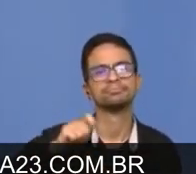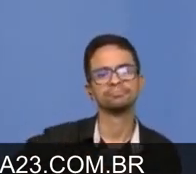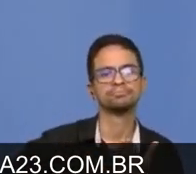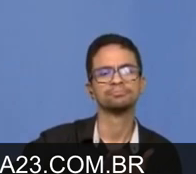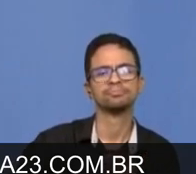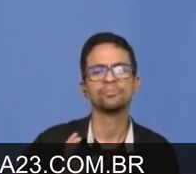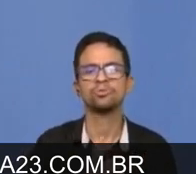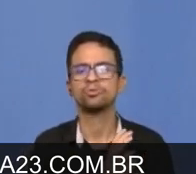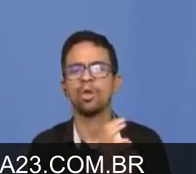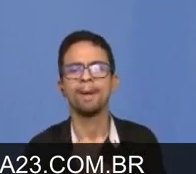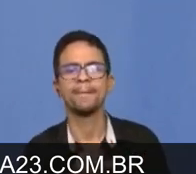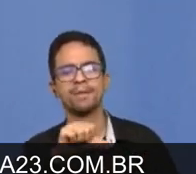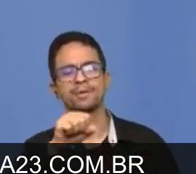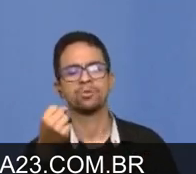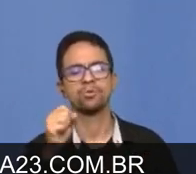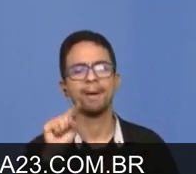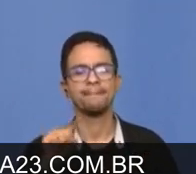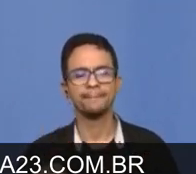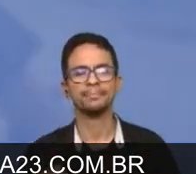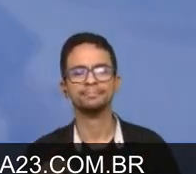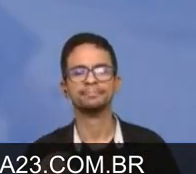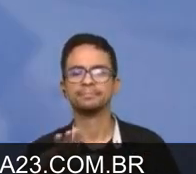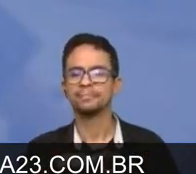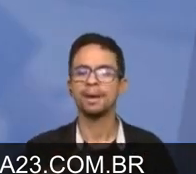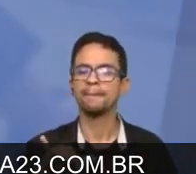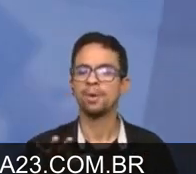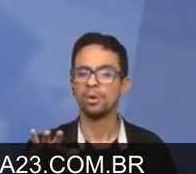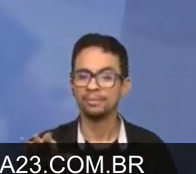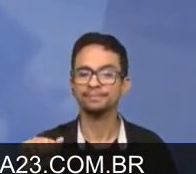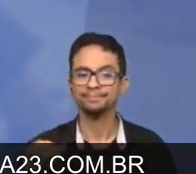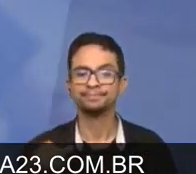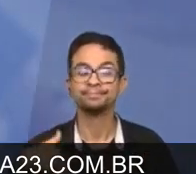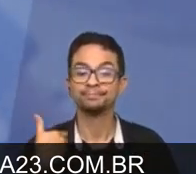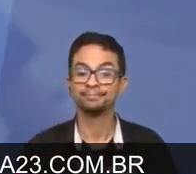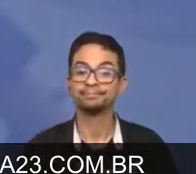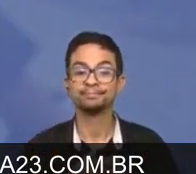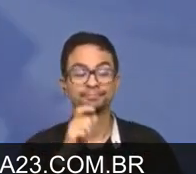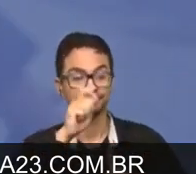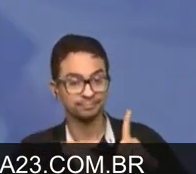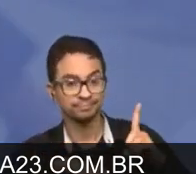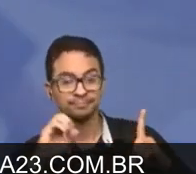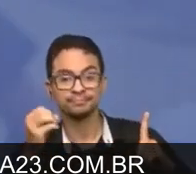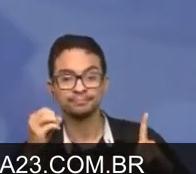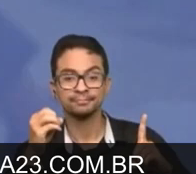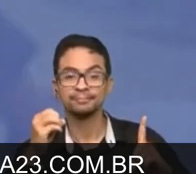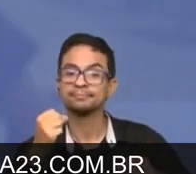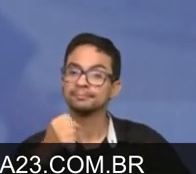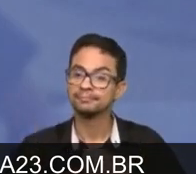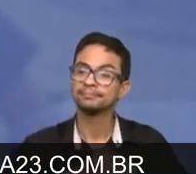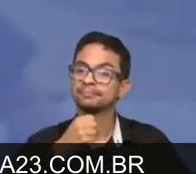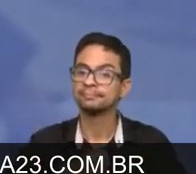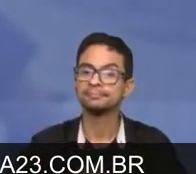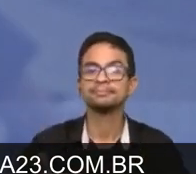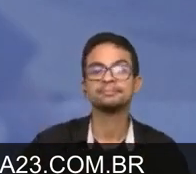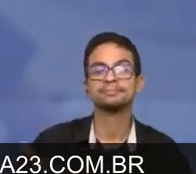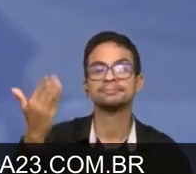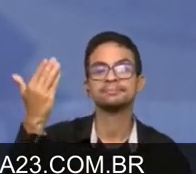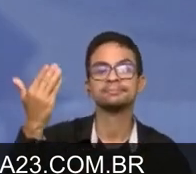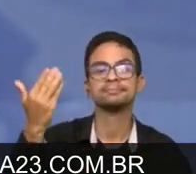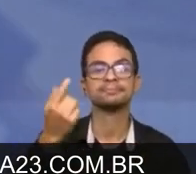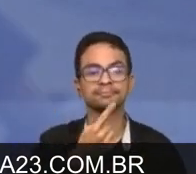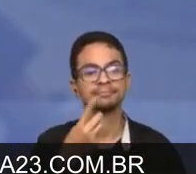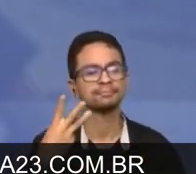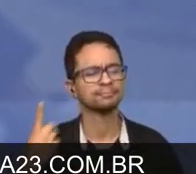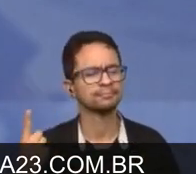98 mil atendimentos ambulatoriais, enquanto até outubro deste ano, esse número subiu para 131